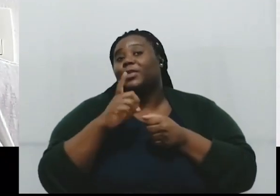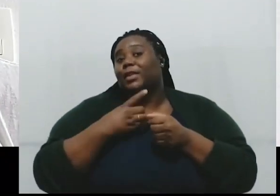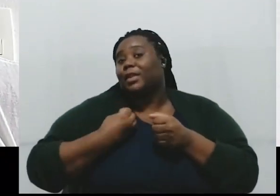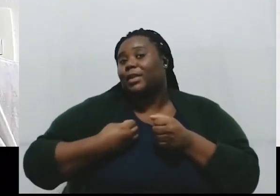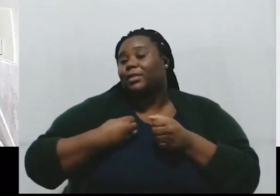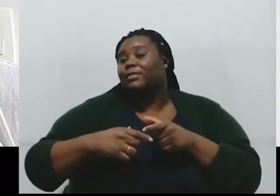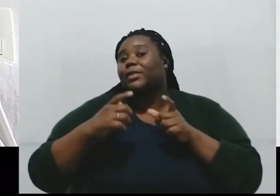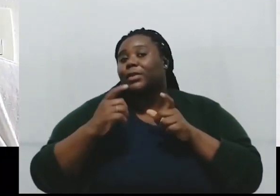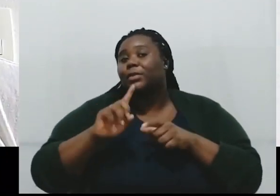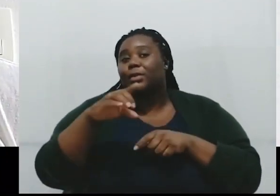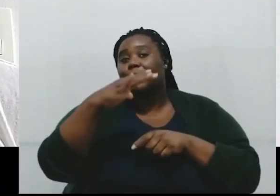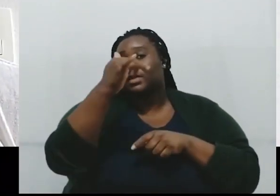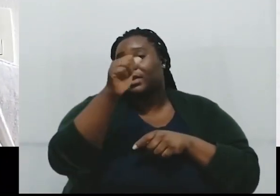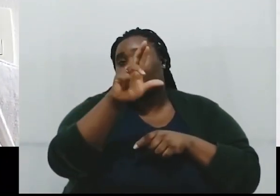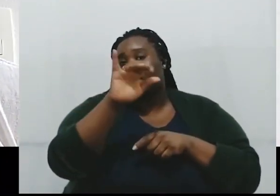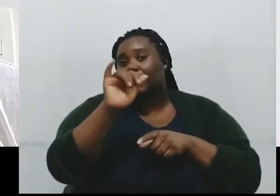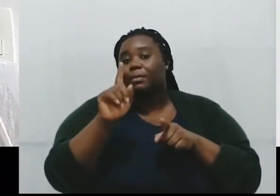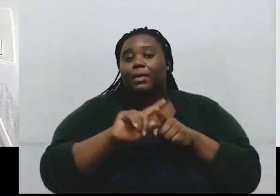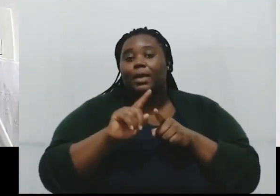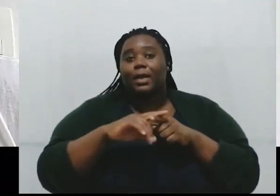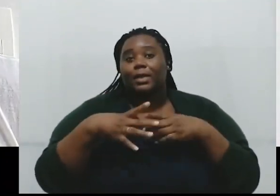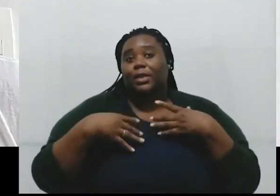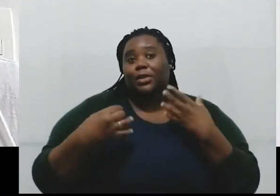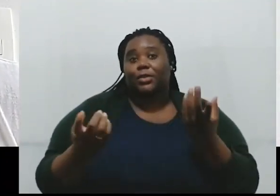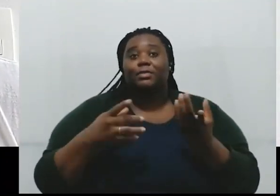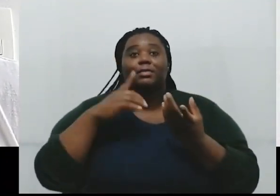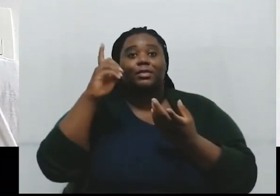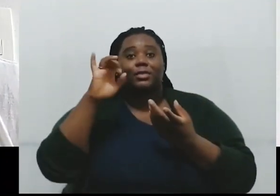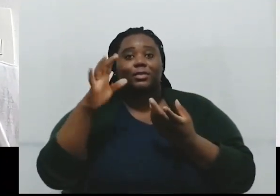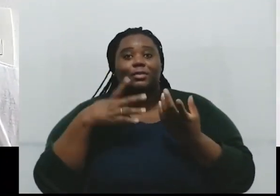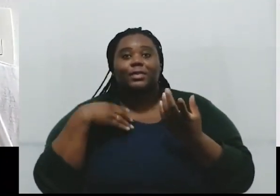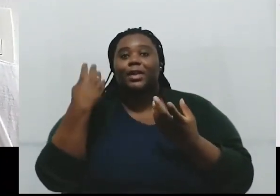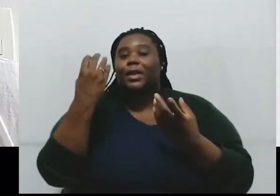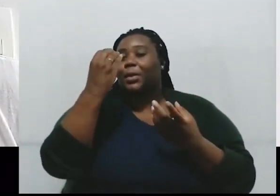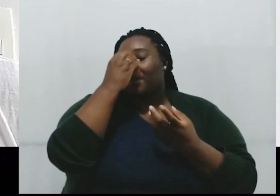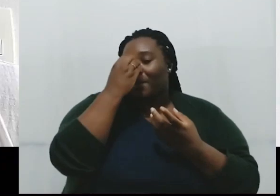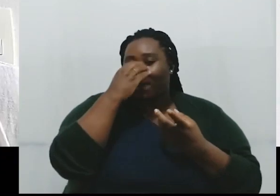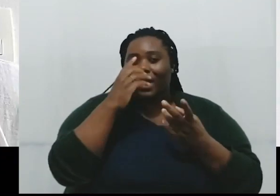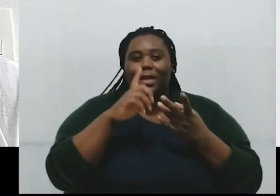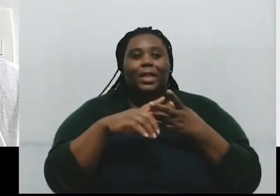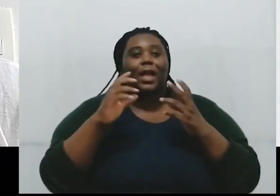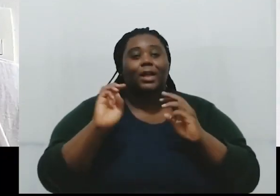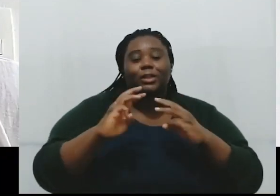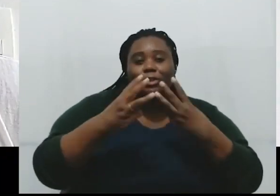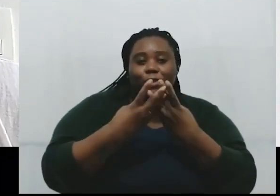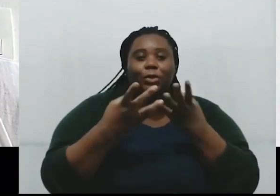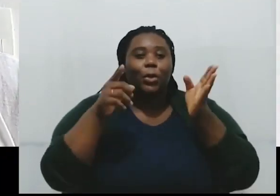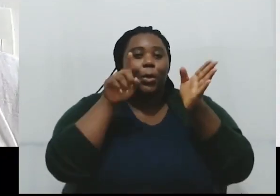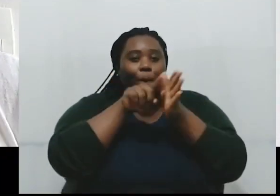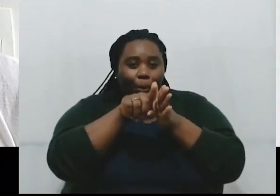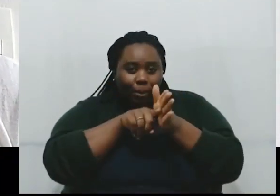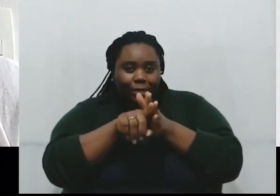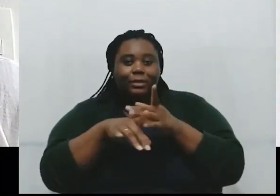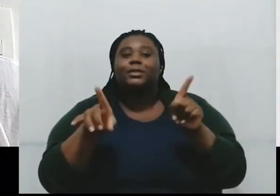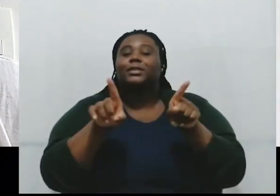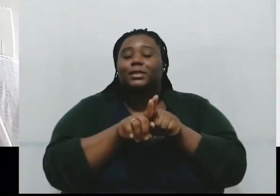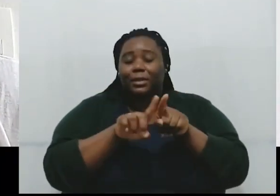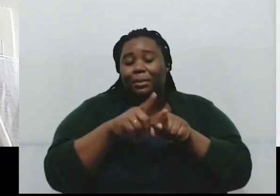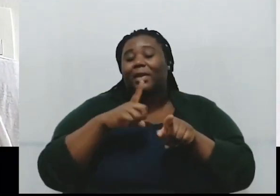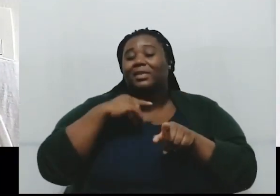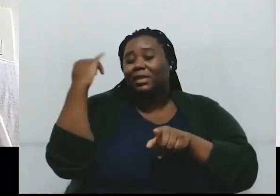do coletivo Cabaré das Divinas Tetas, palhaças, performers, pesquisadoras, que também tem uma